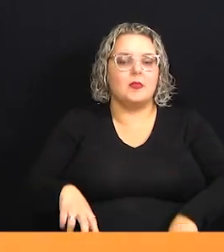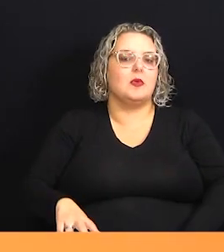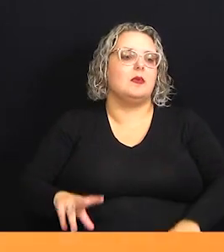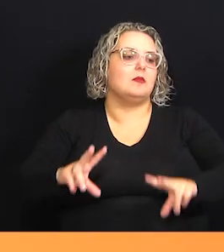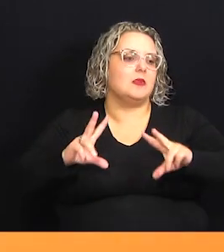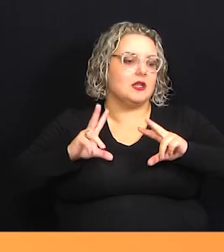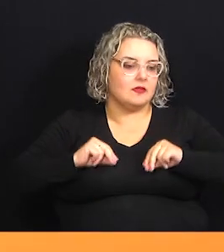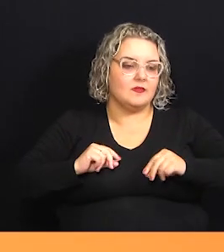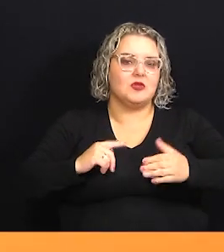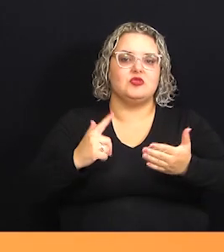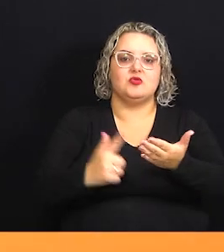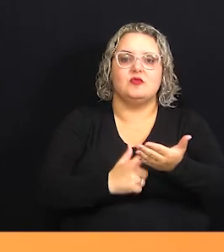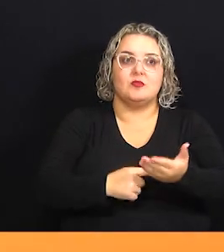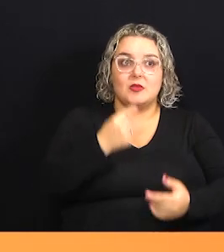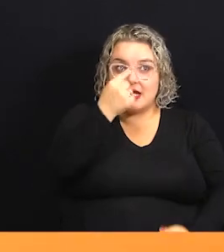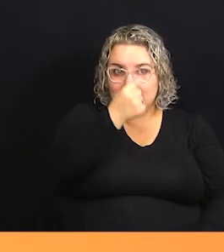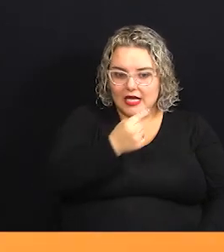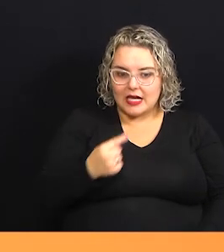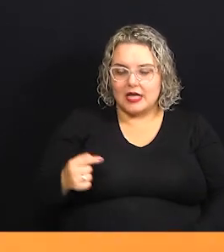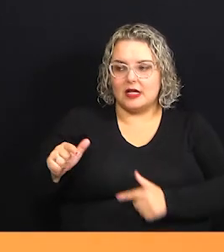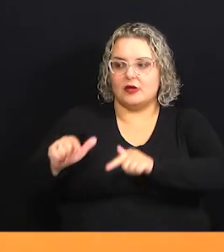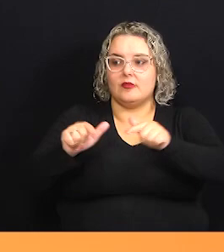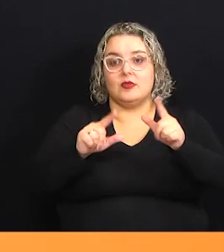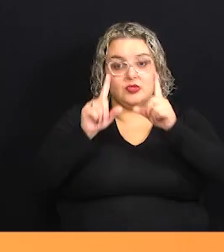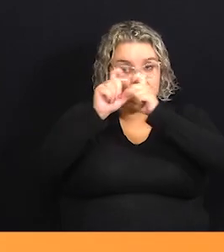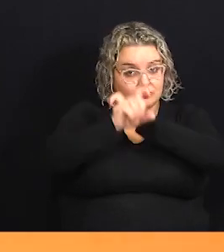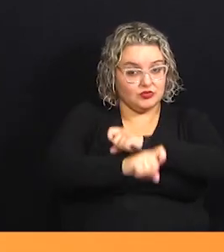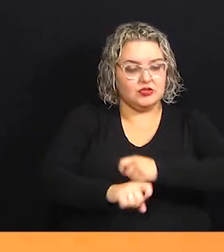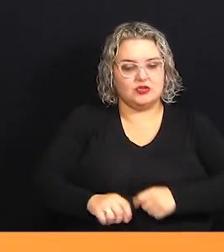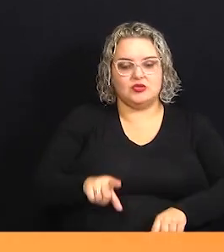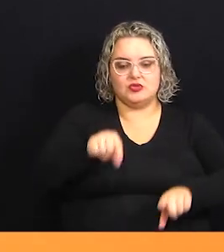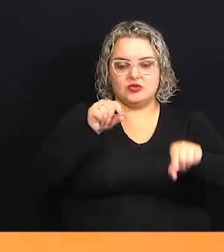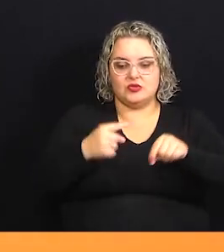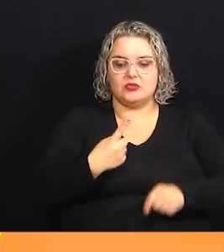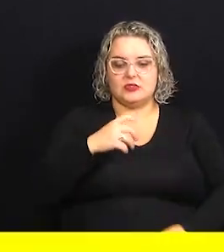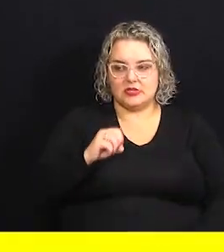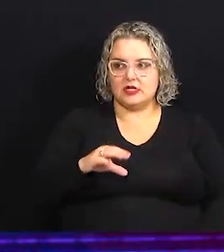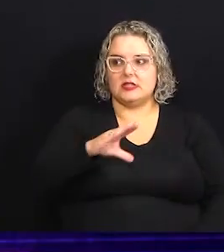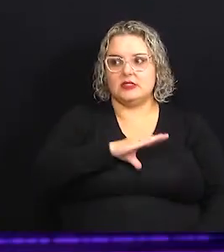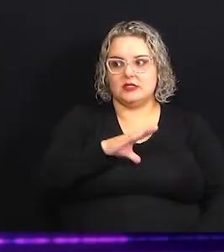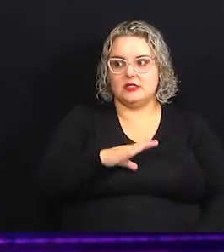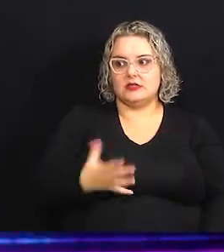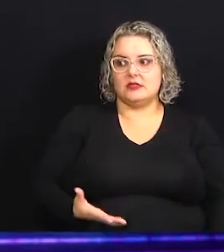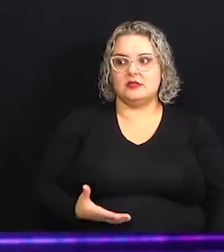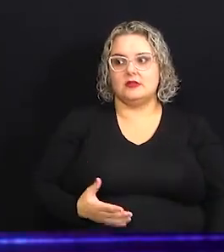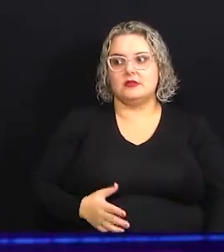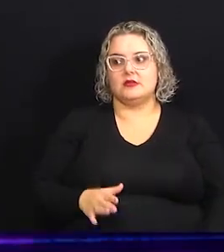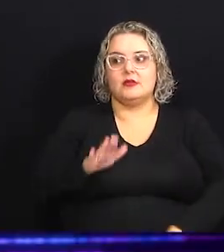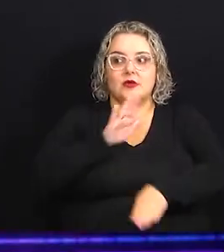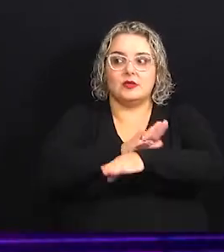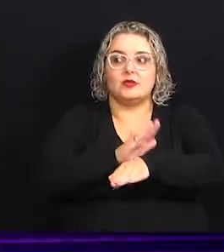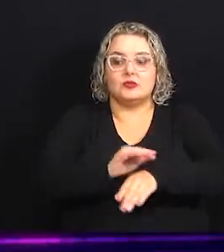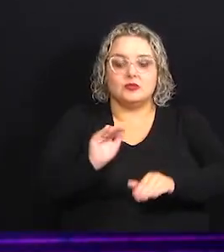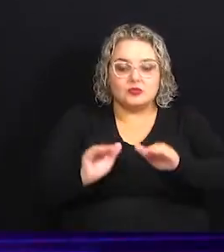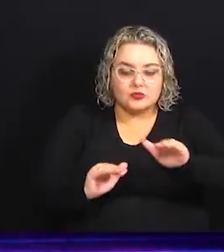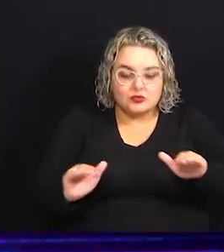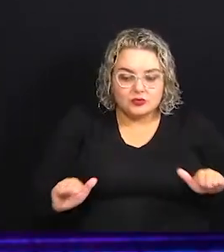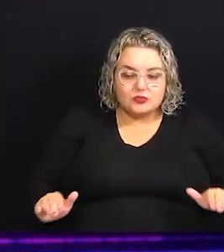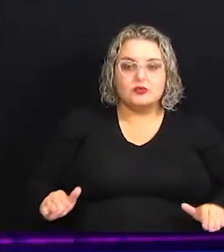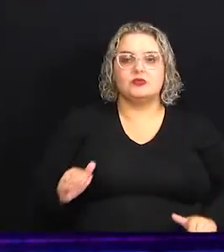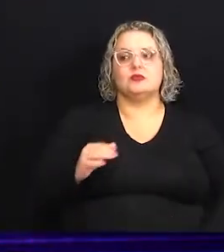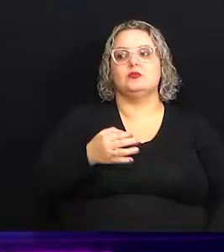é verdade. Foi muito difícil escolher as 10 cidades, então eu contei com a ajuda dos pequenos leitores, que me